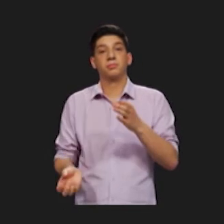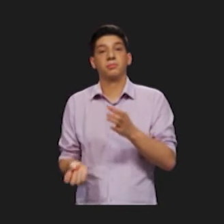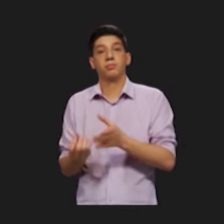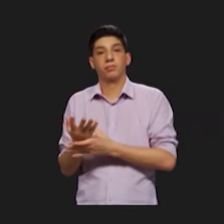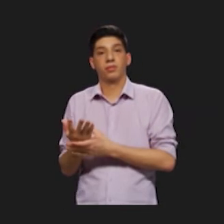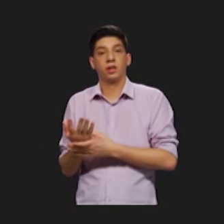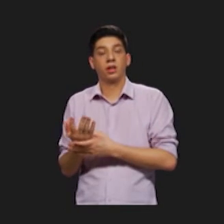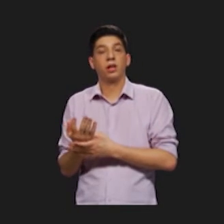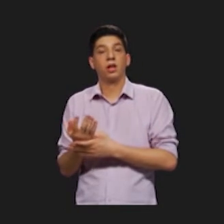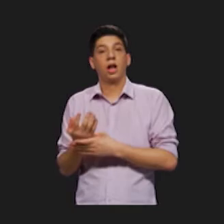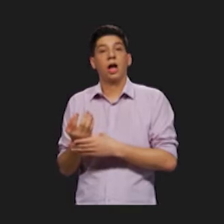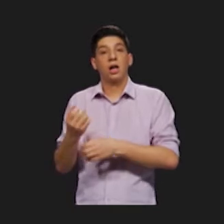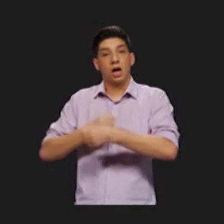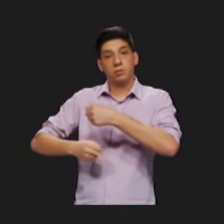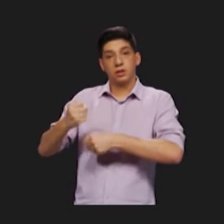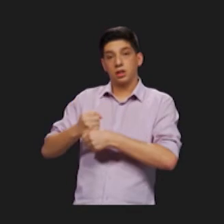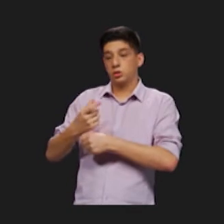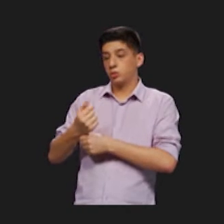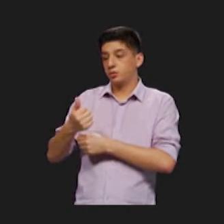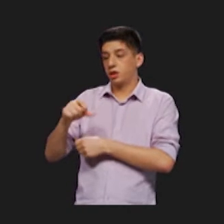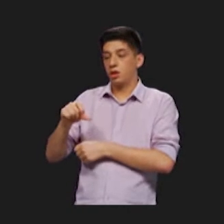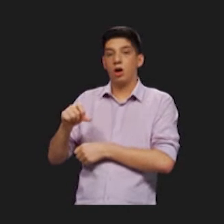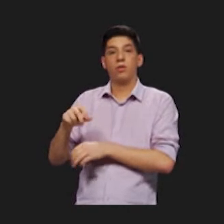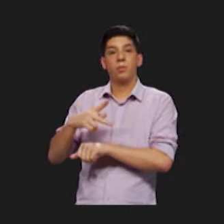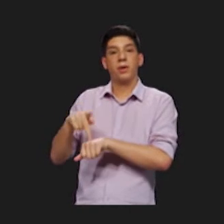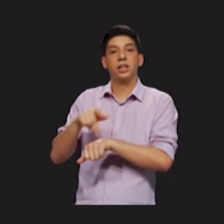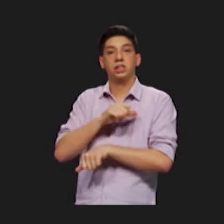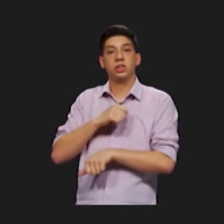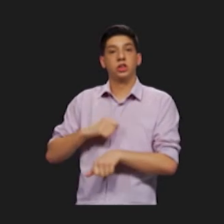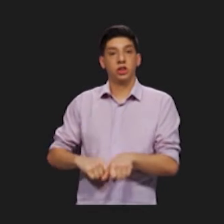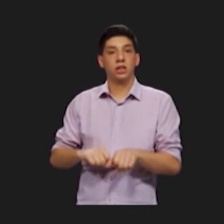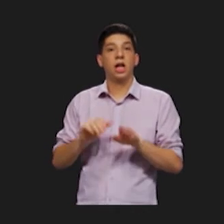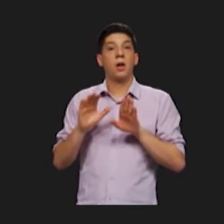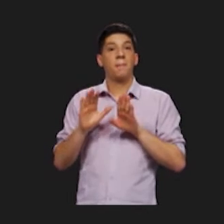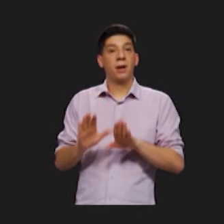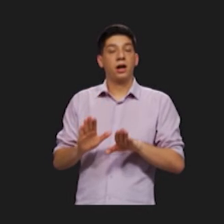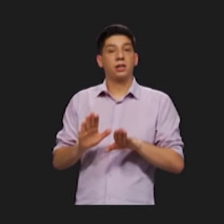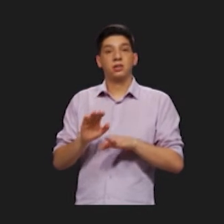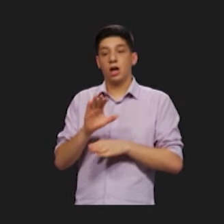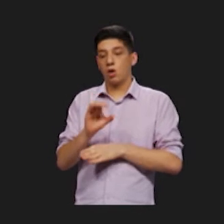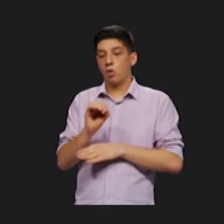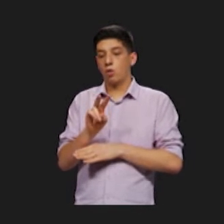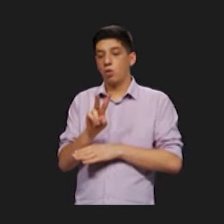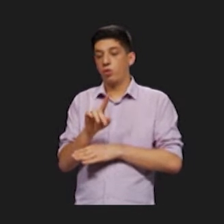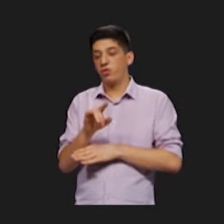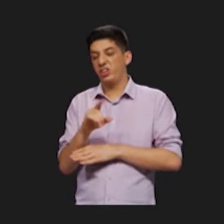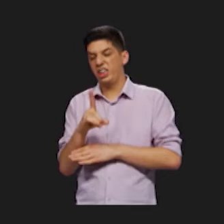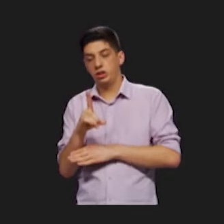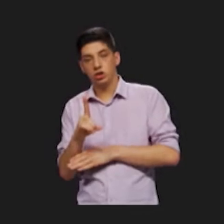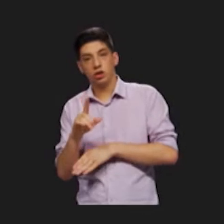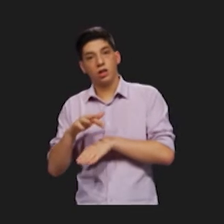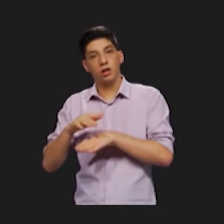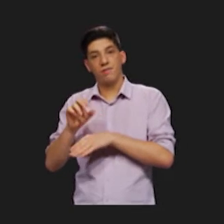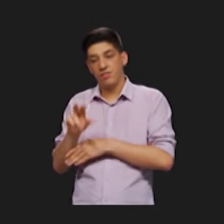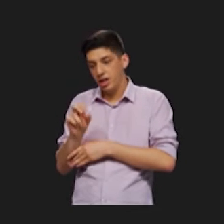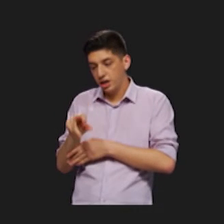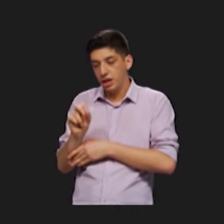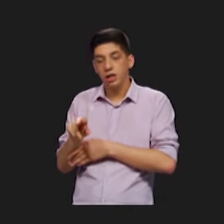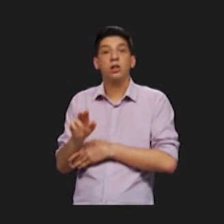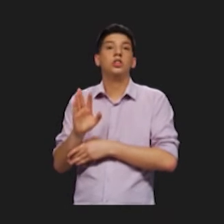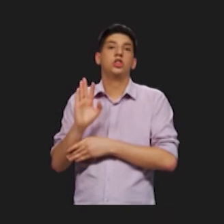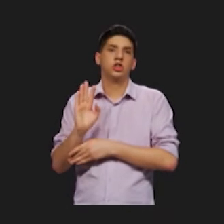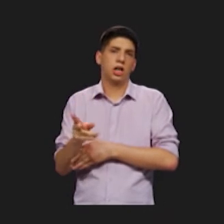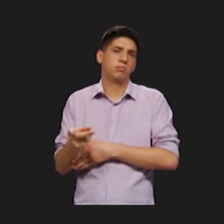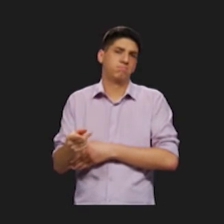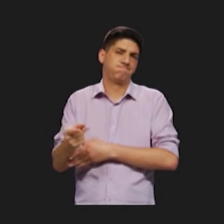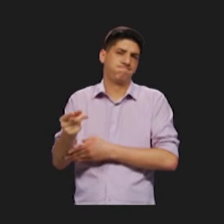ano de 2019 na China, mas o Covid em si, o vírus, ele já